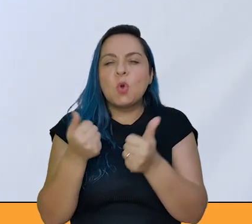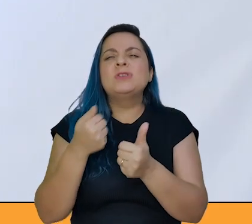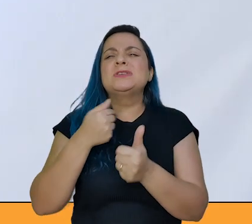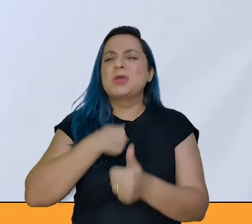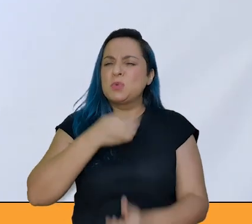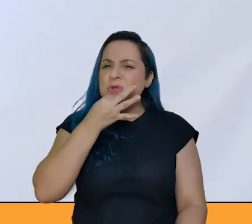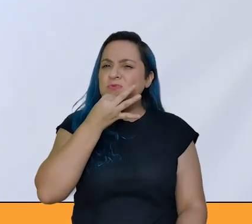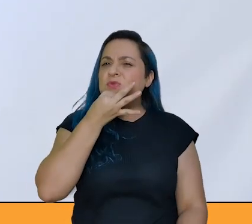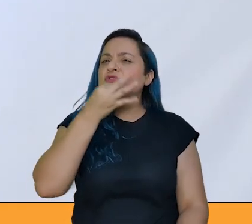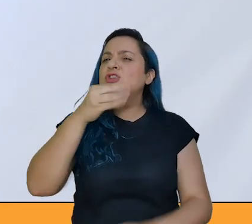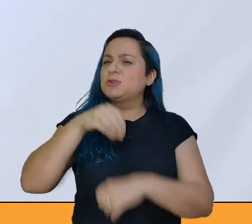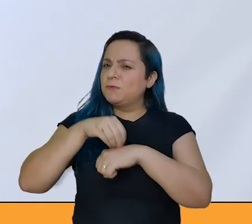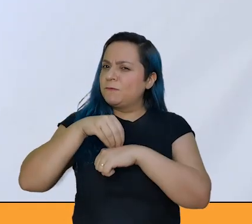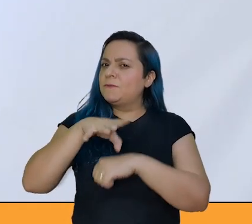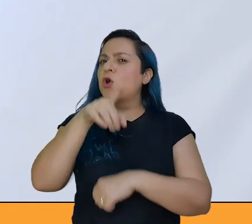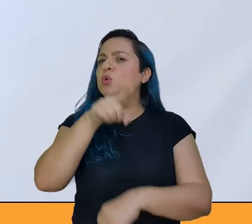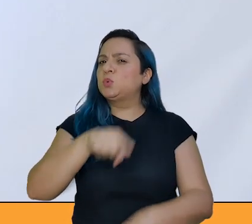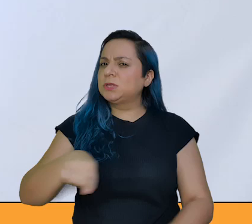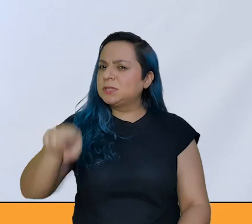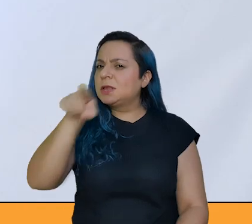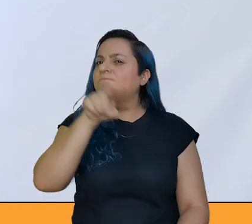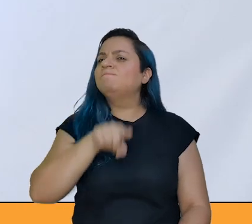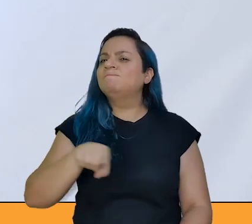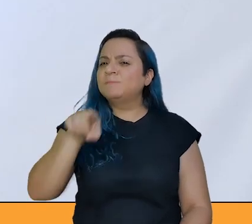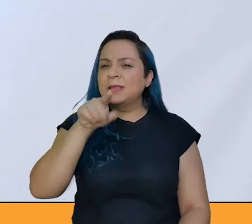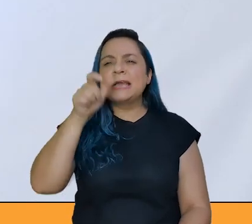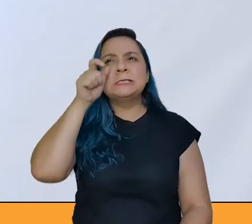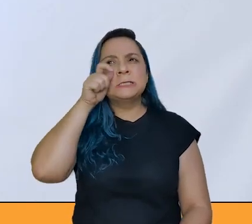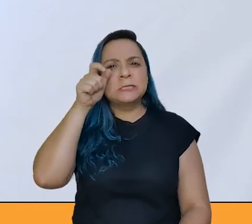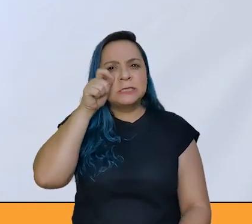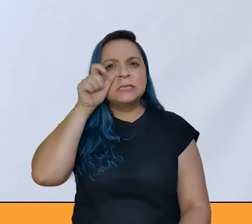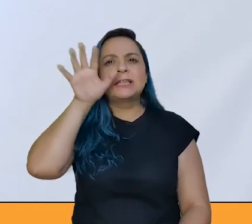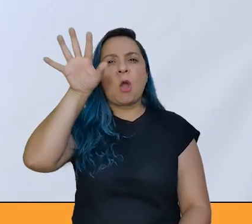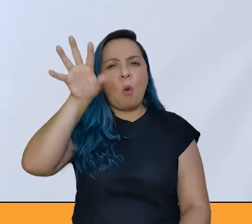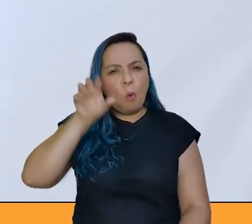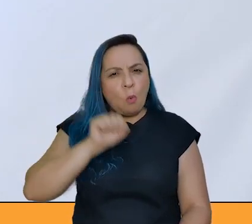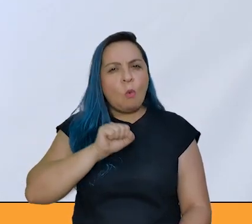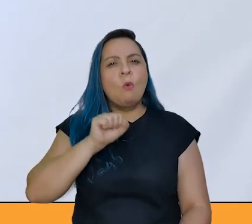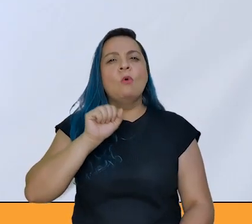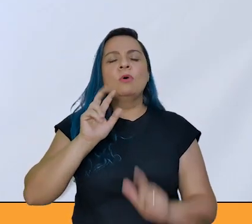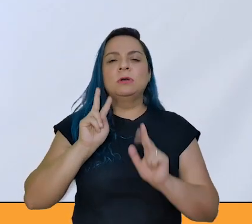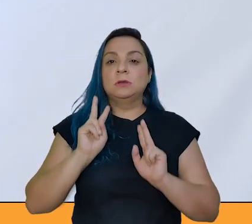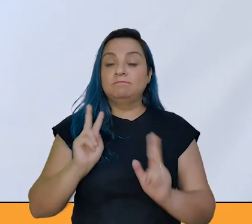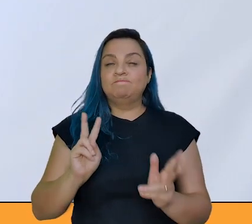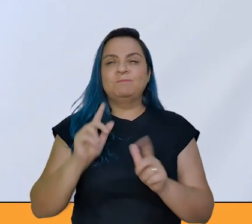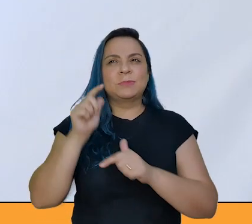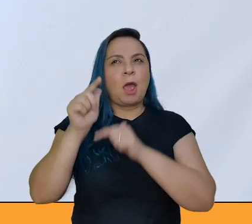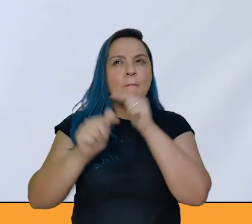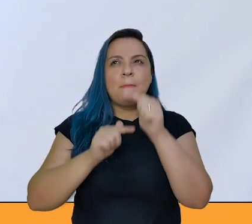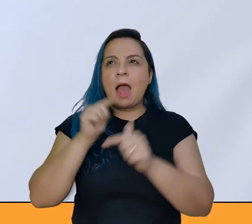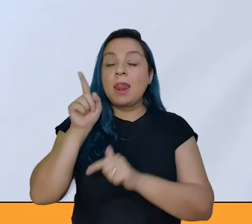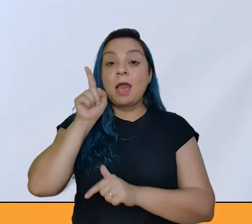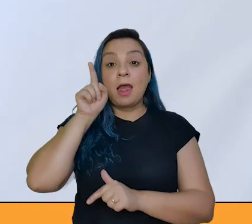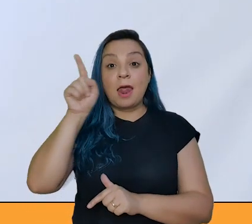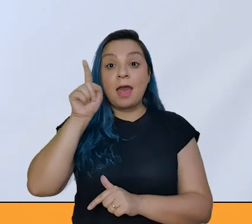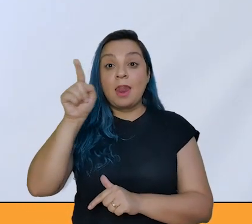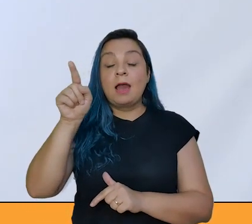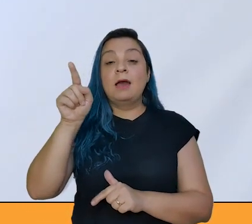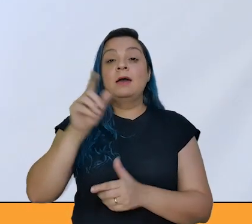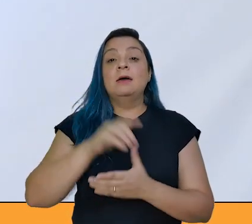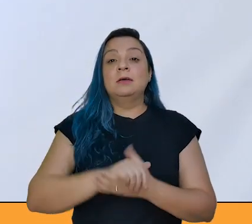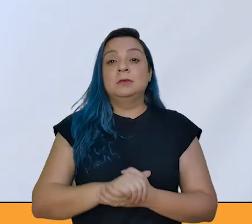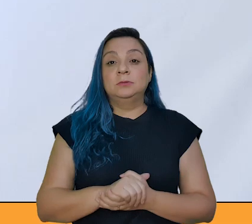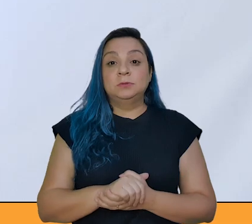eu recomendo que vocês assistam, que vocês consumam esse trabalho. Renata, ela